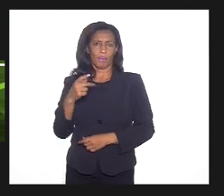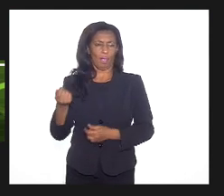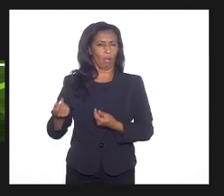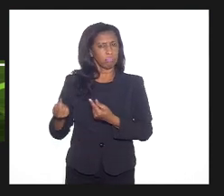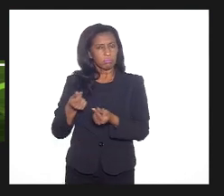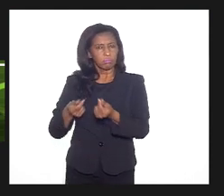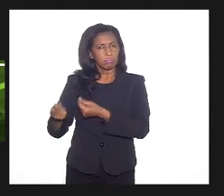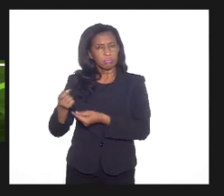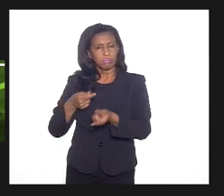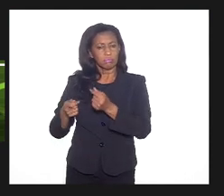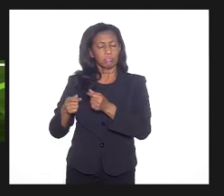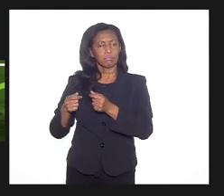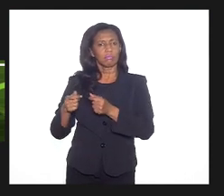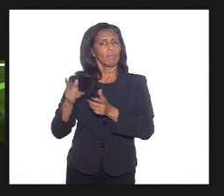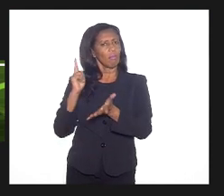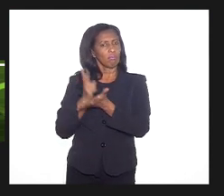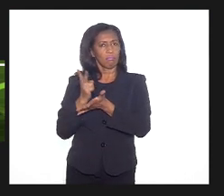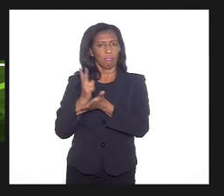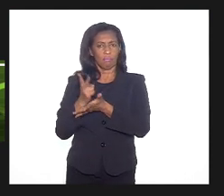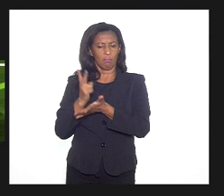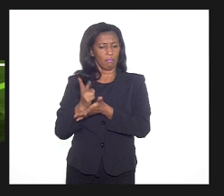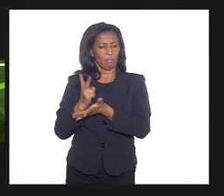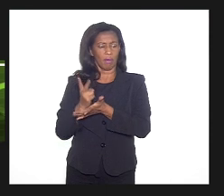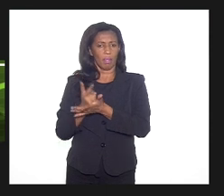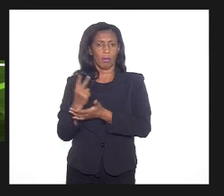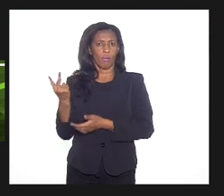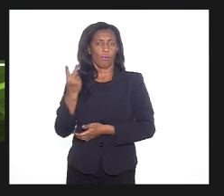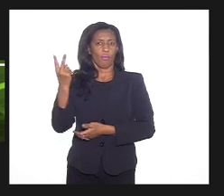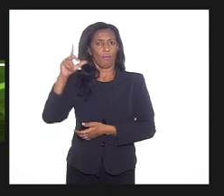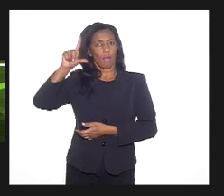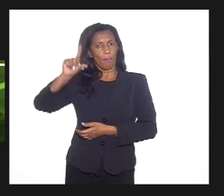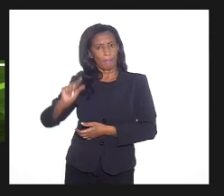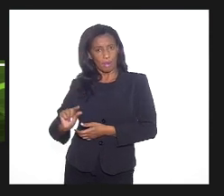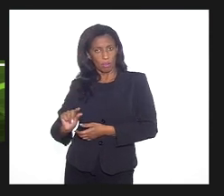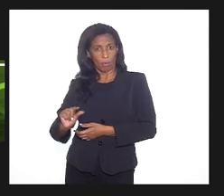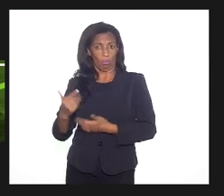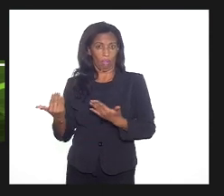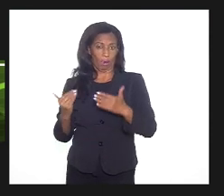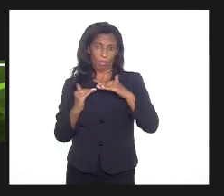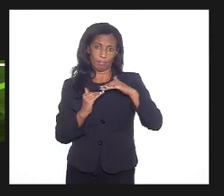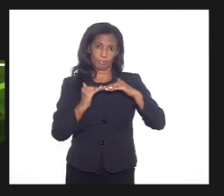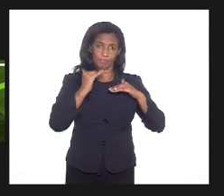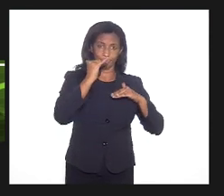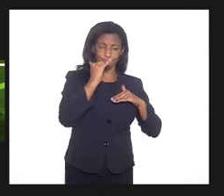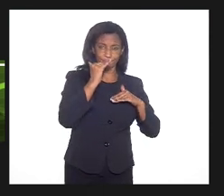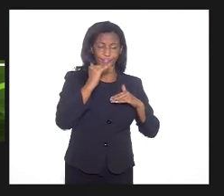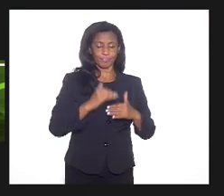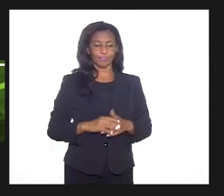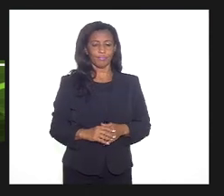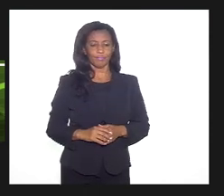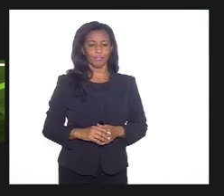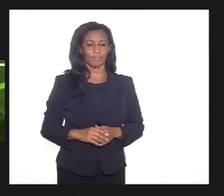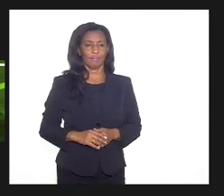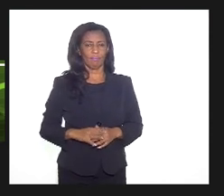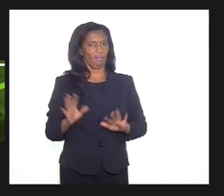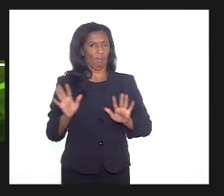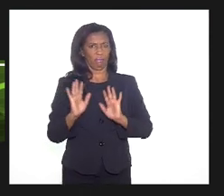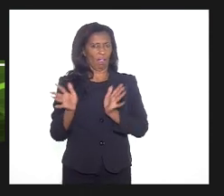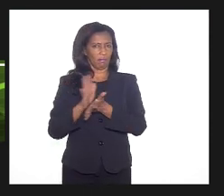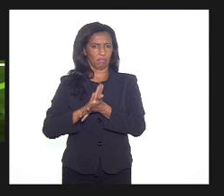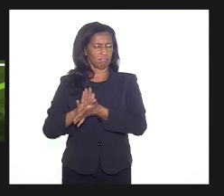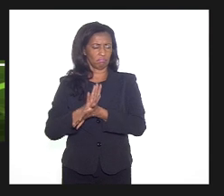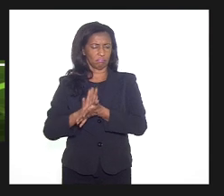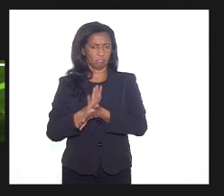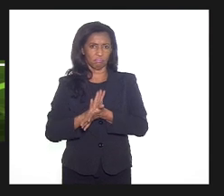o mesmo nível de atividade, mas como o valor é menor, acaba tendo um crescimento, né? Nada significativo.